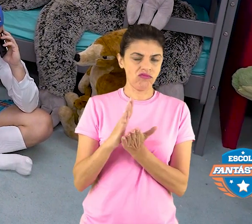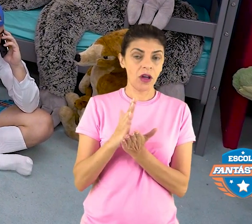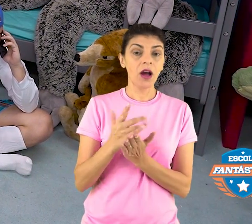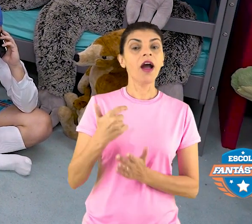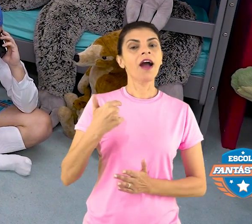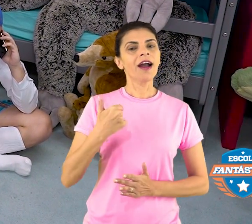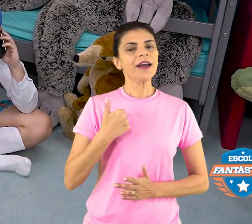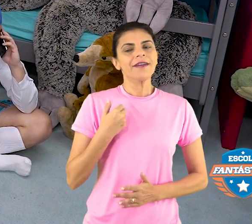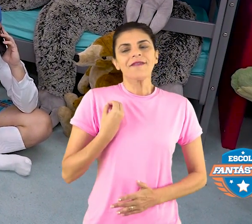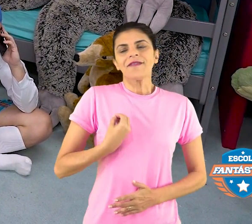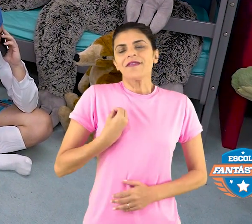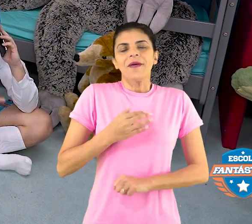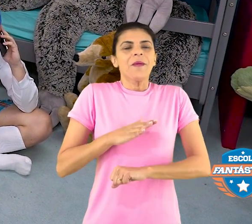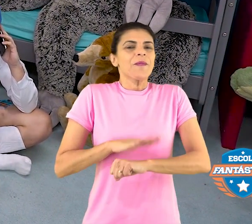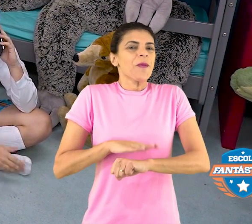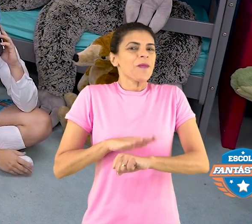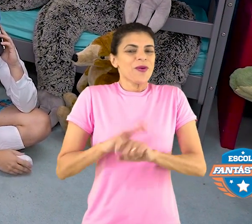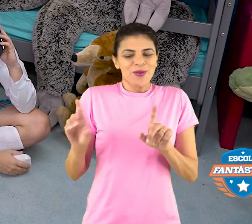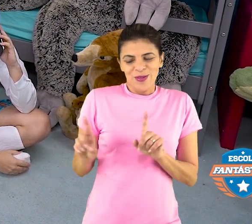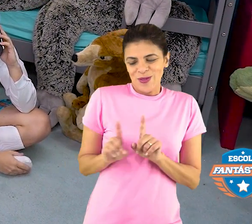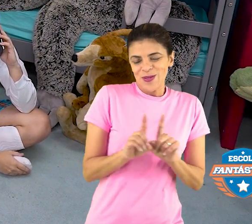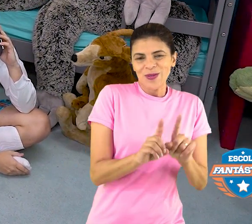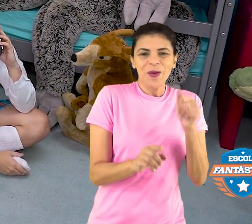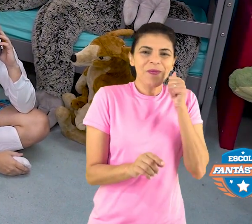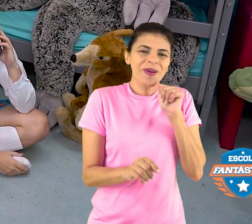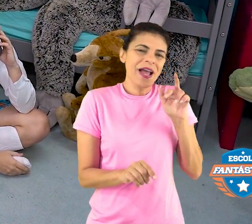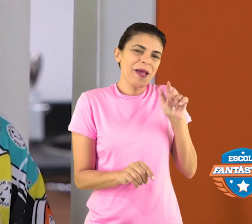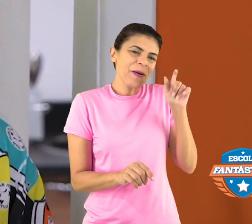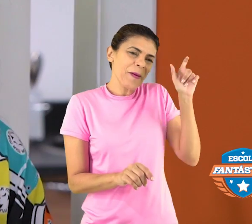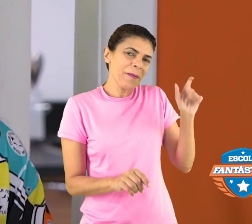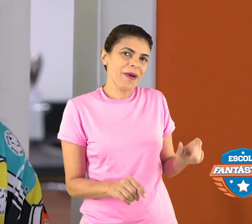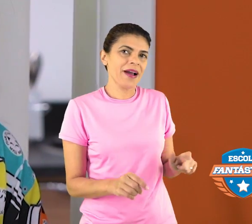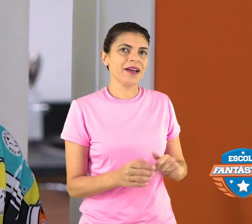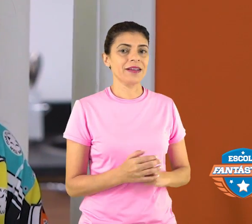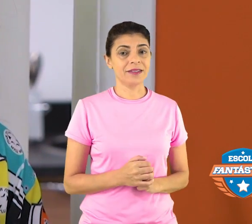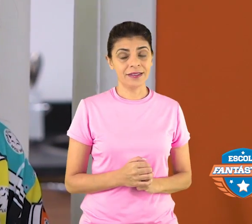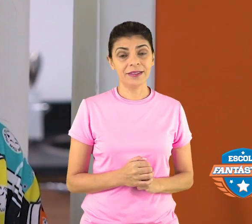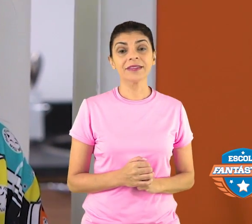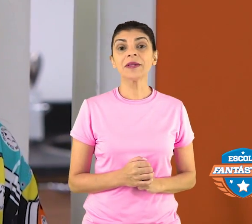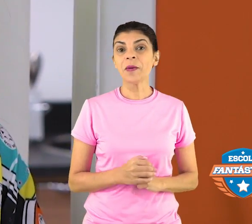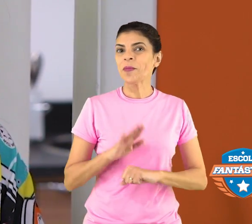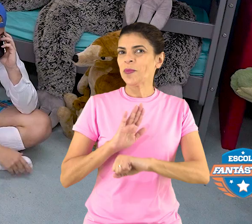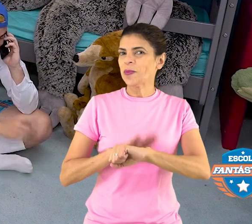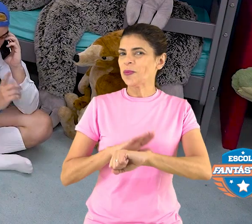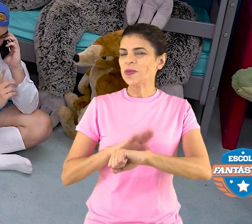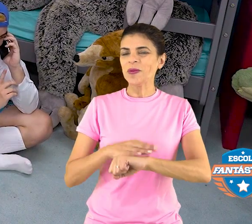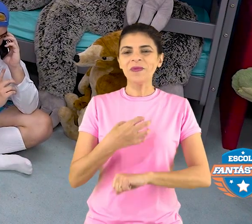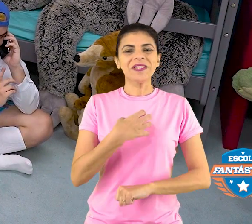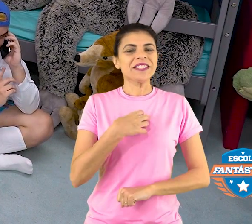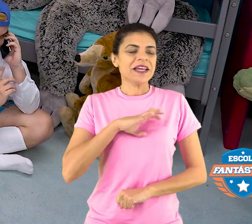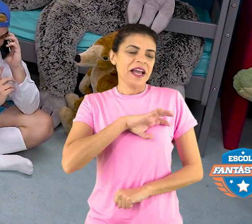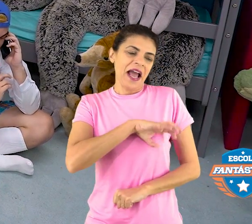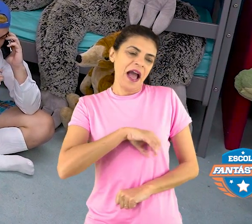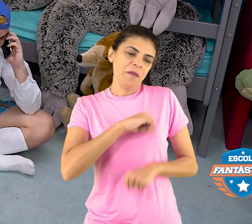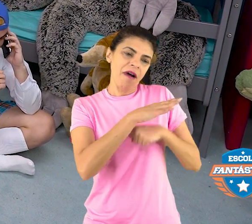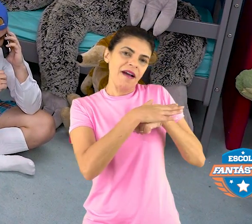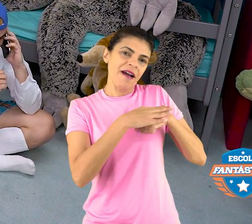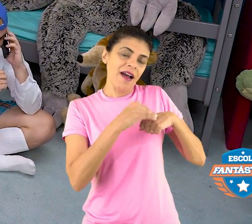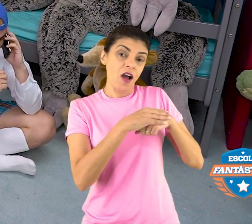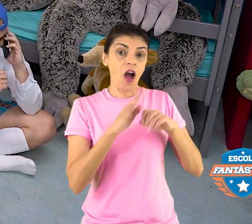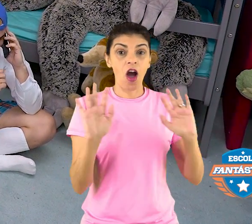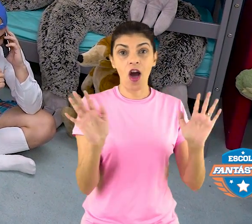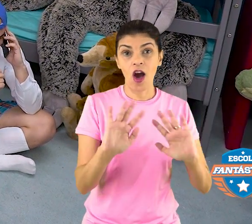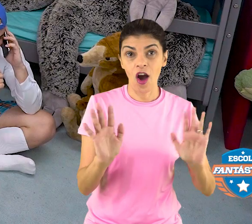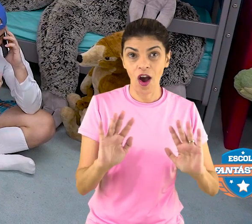vou viver um grande momento do lado da minha irmãzinha querida. Fazia tempo que eu não me sentia tão amado assim. Olha